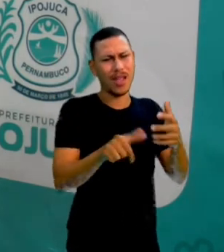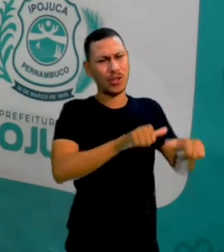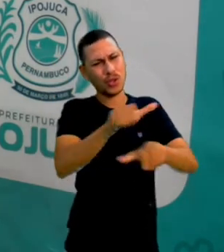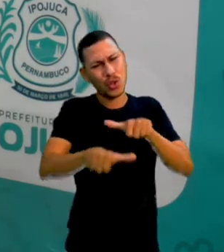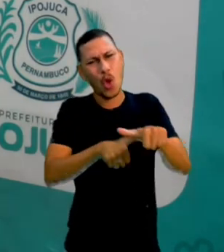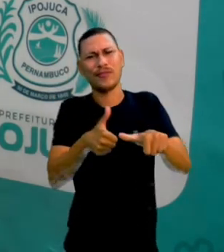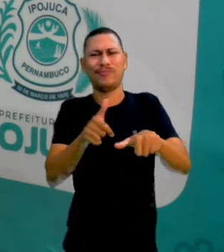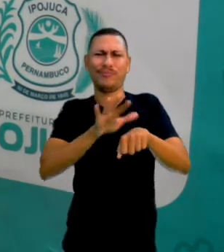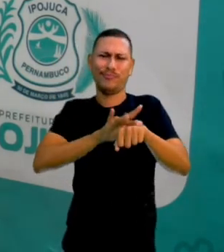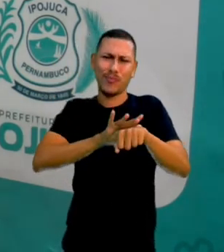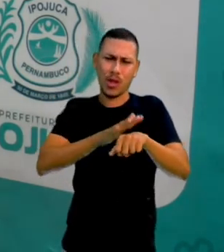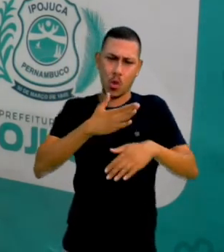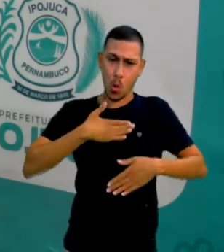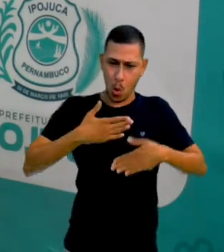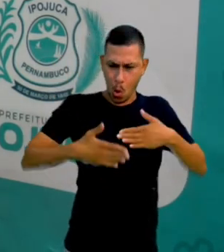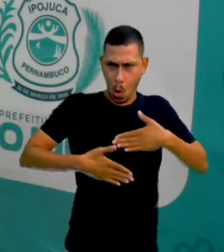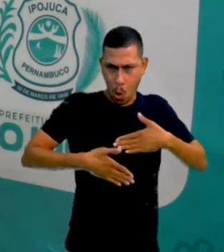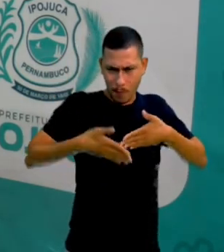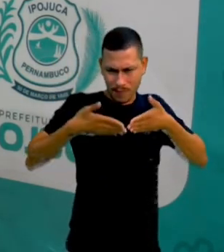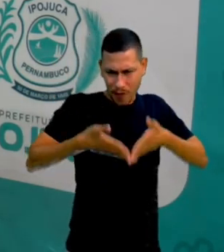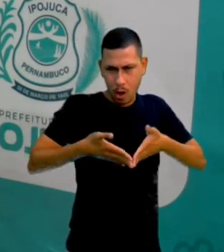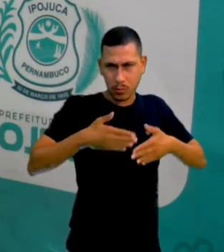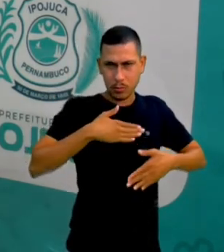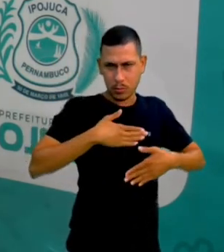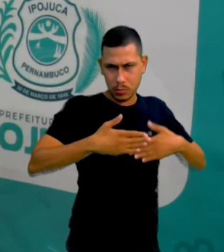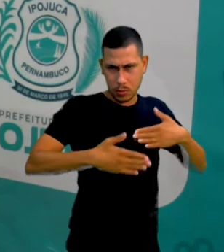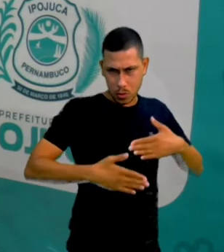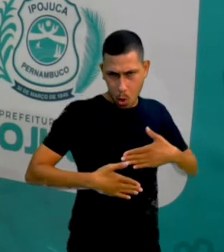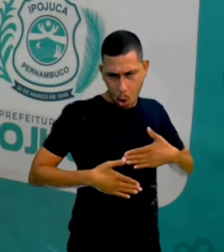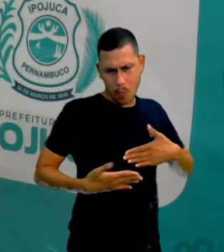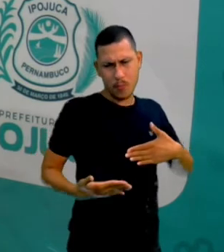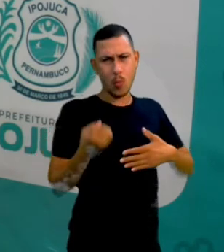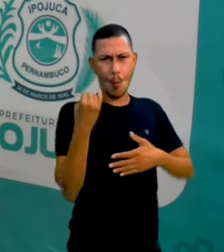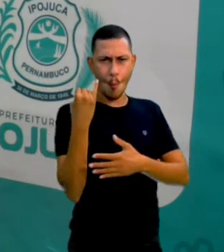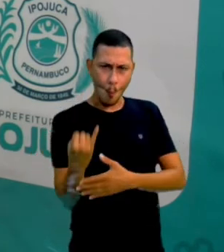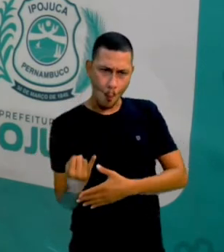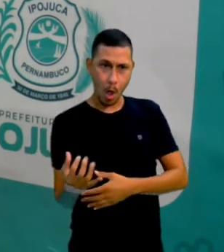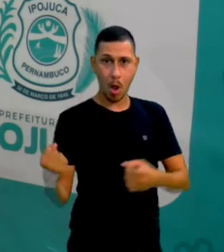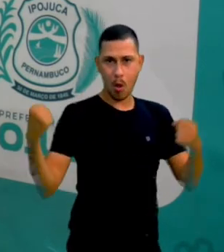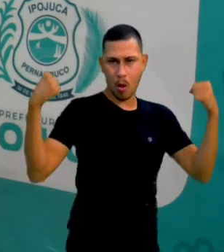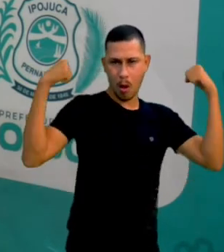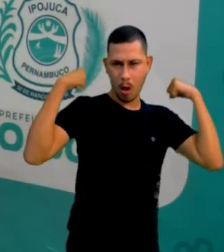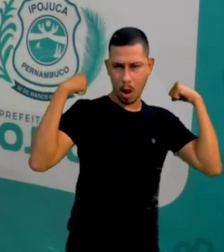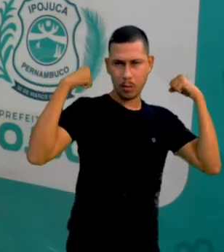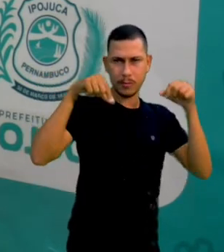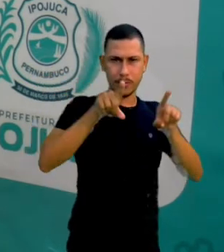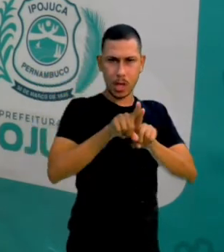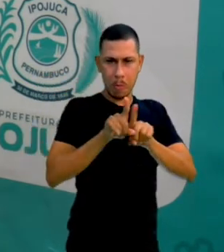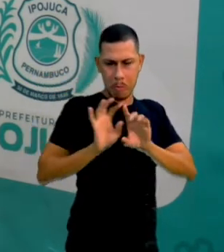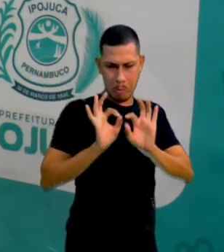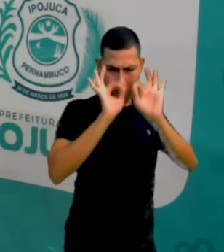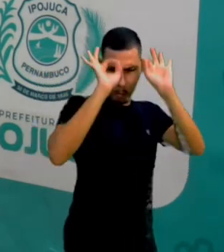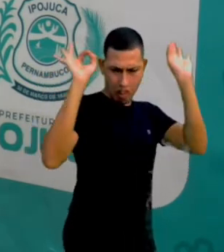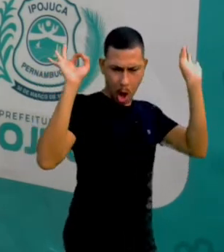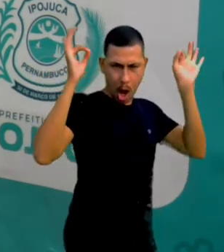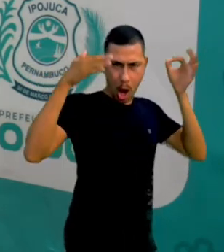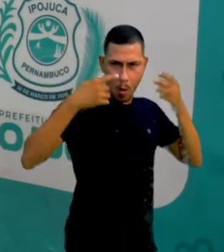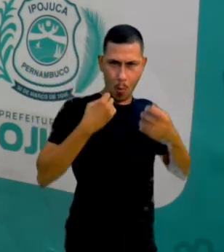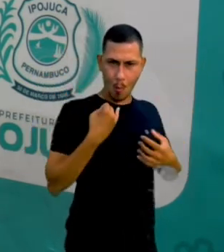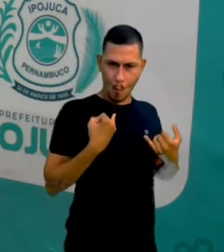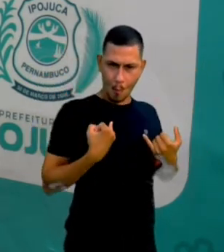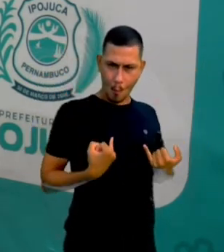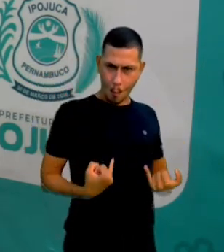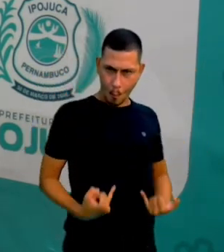quando voltado para o corpo físico, que é muitas vezes o corpo magro, o corpo definido, o corpo esbelto,